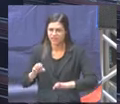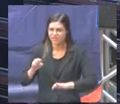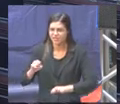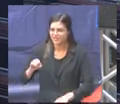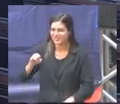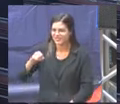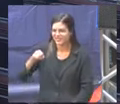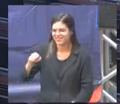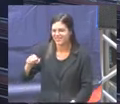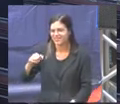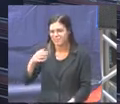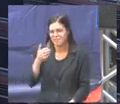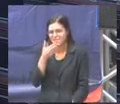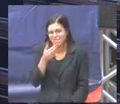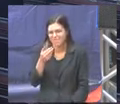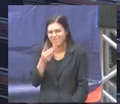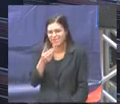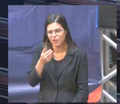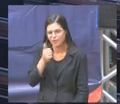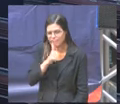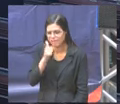Marcilene começar. Por favor, Marcilene.